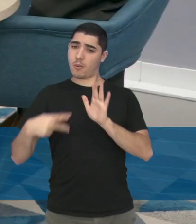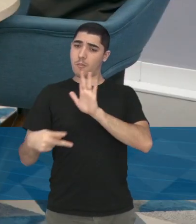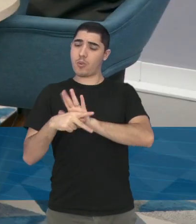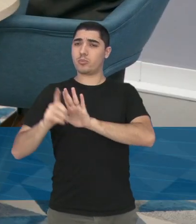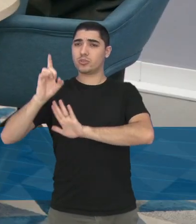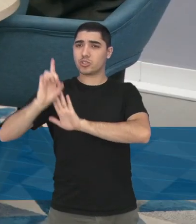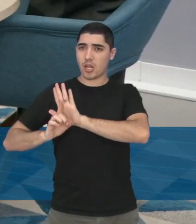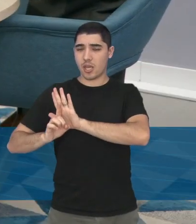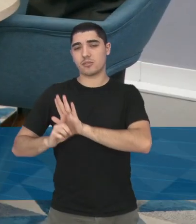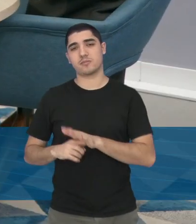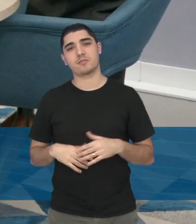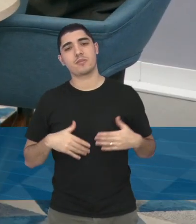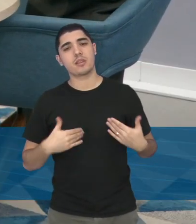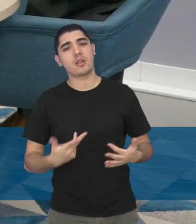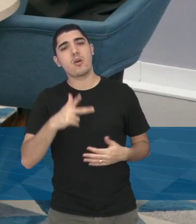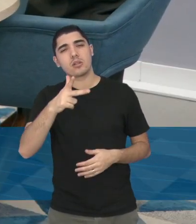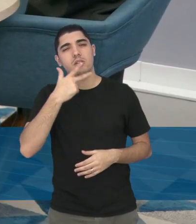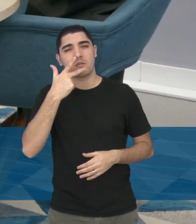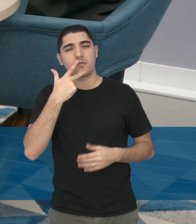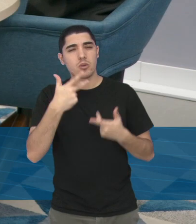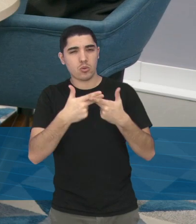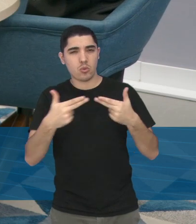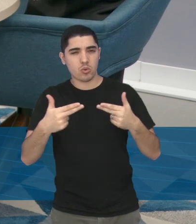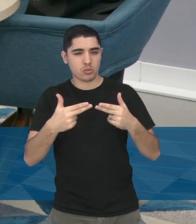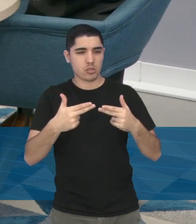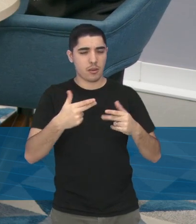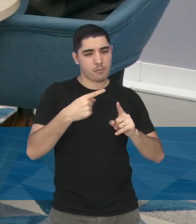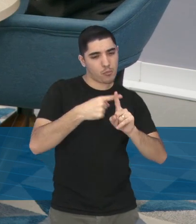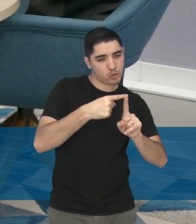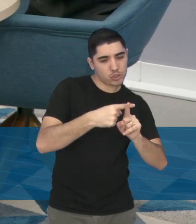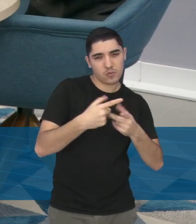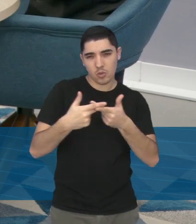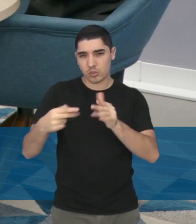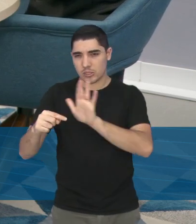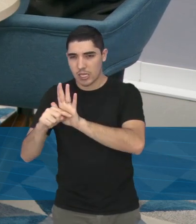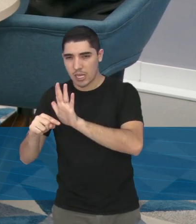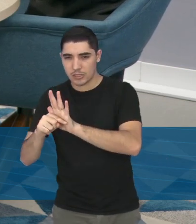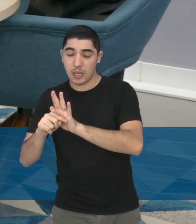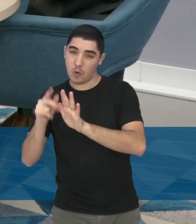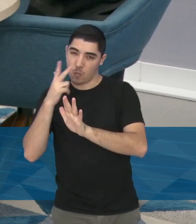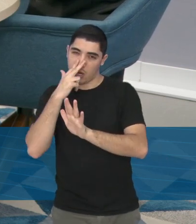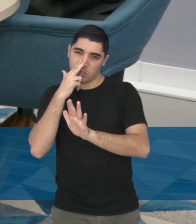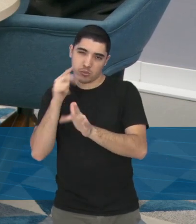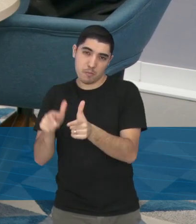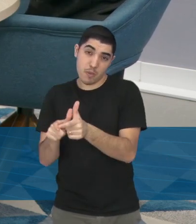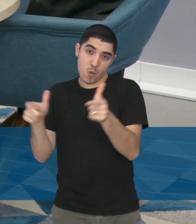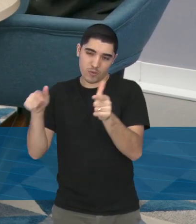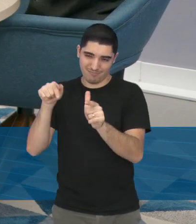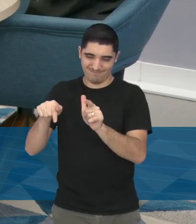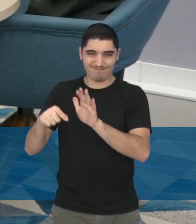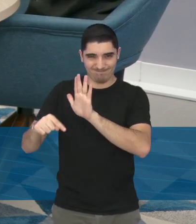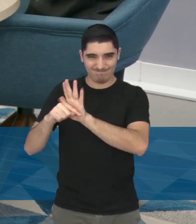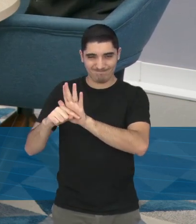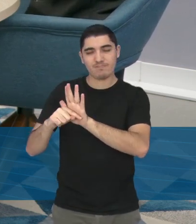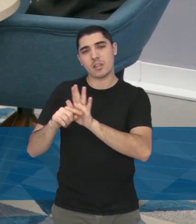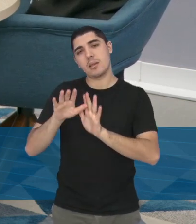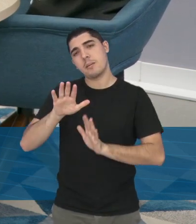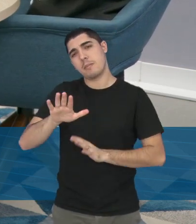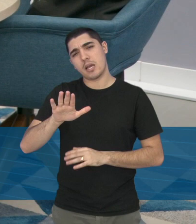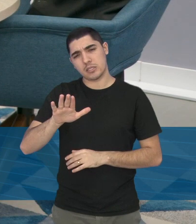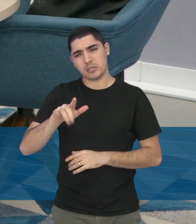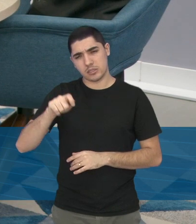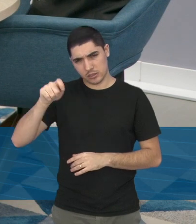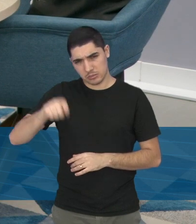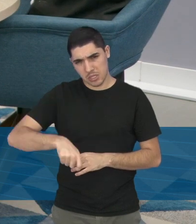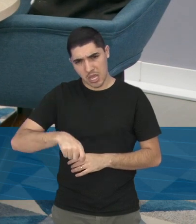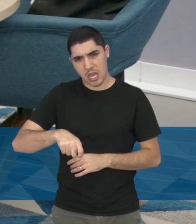com esses prós e contras que a gente falou da pejotização, mais contras, eu acho que até... É possível